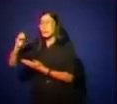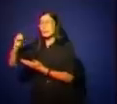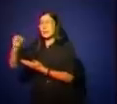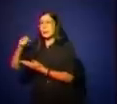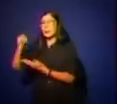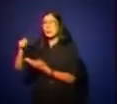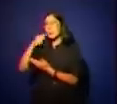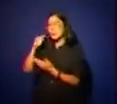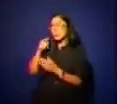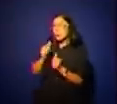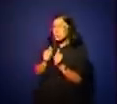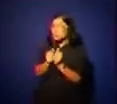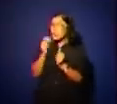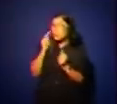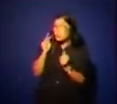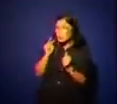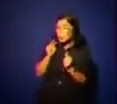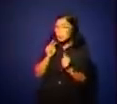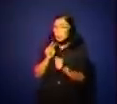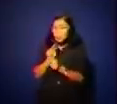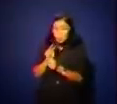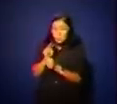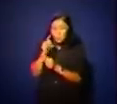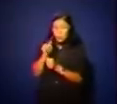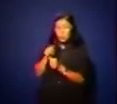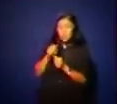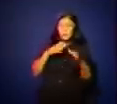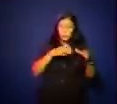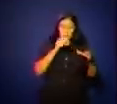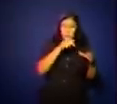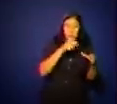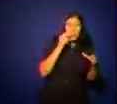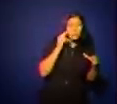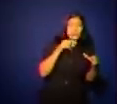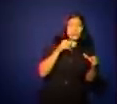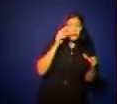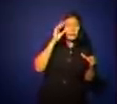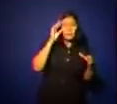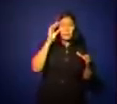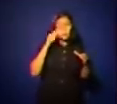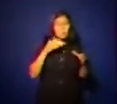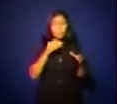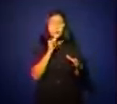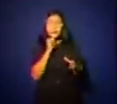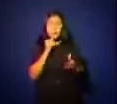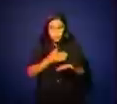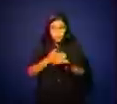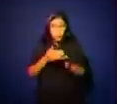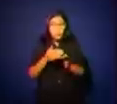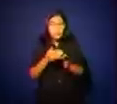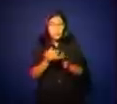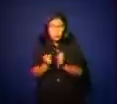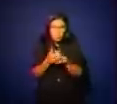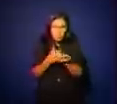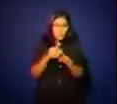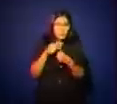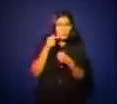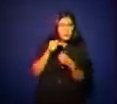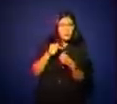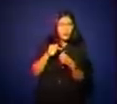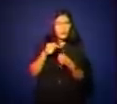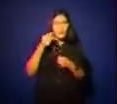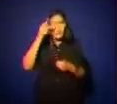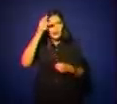crédito e a gente fez movimentos de macro presenciais inclusive no princípio da pandemia eu acho que vale lembrar as pessoas às vezes esquecem